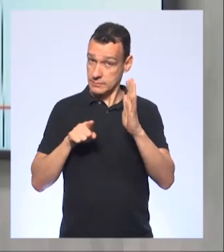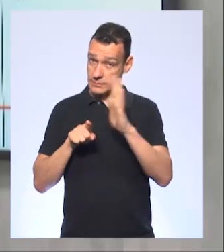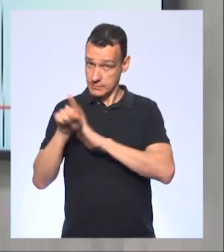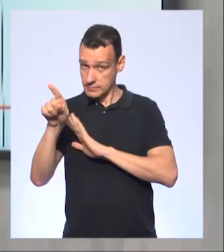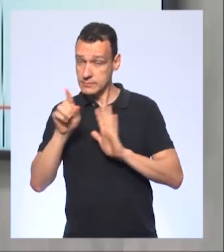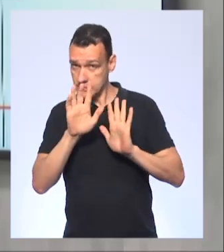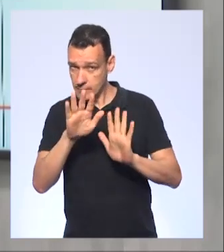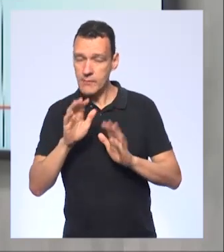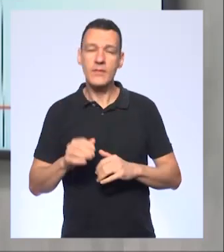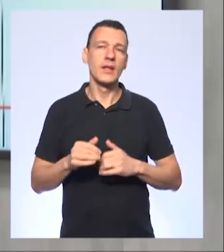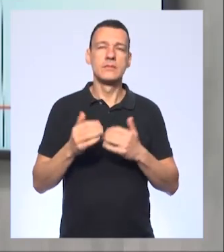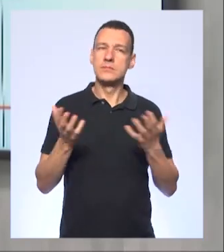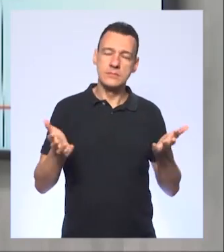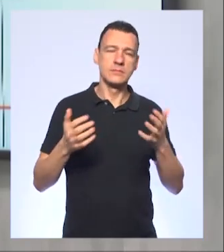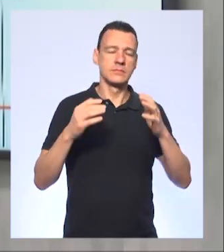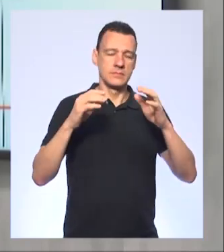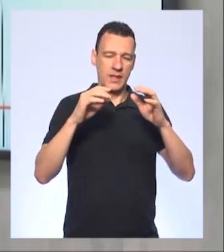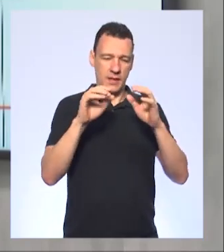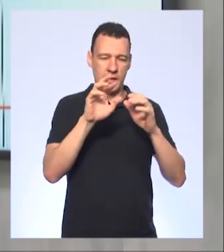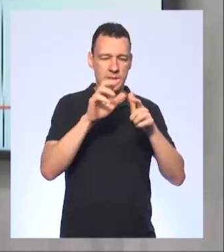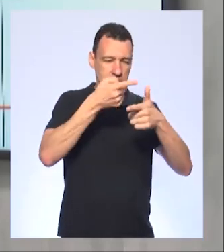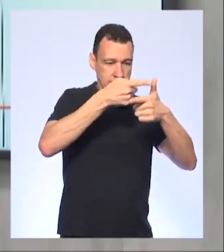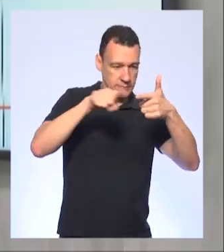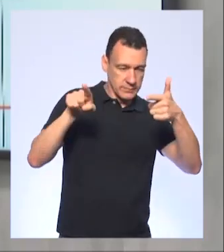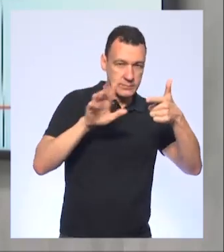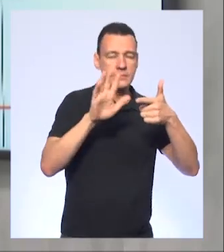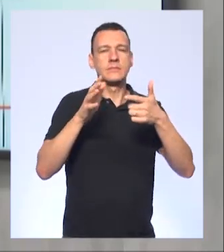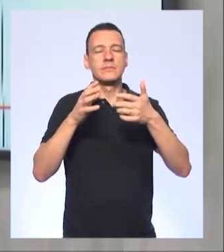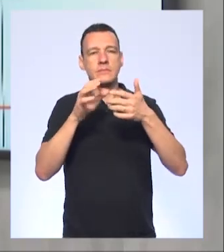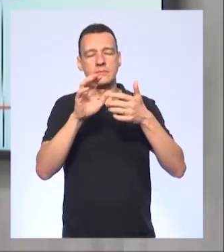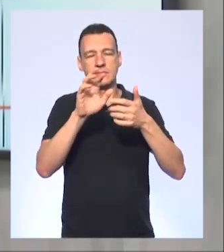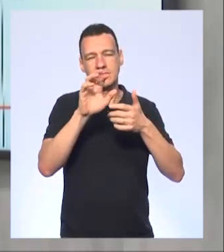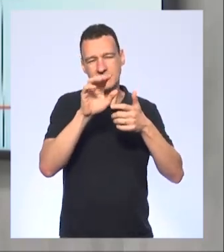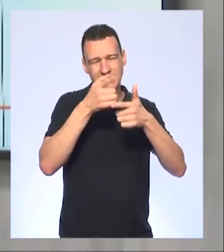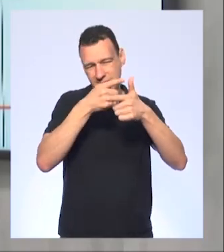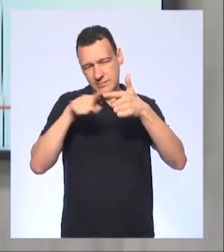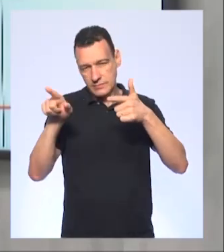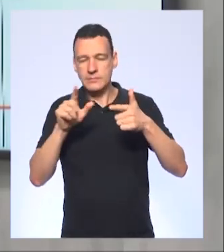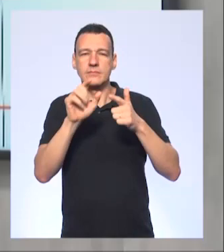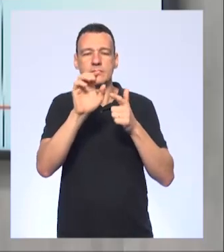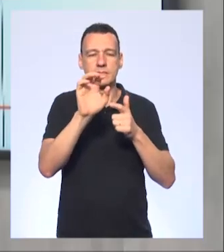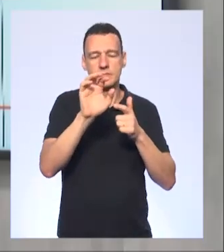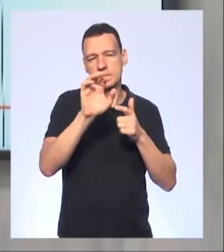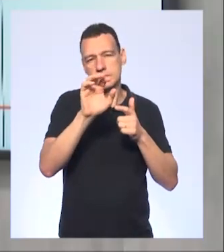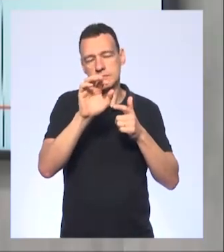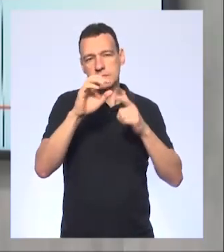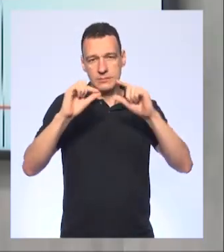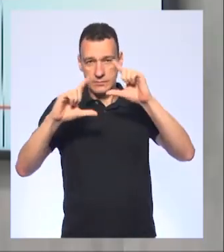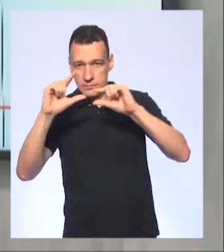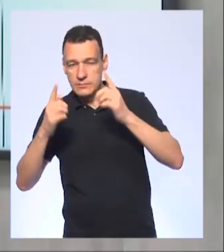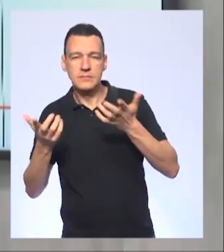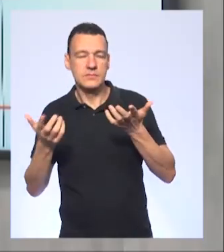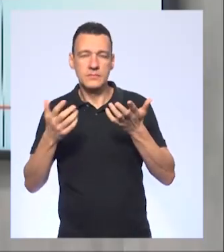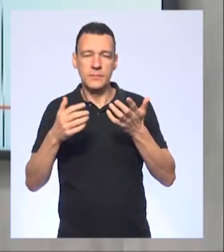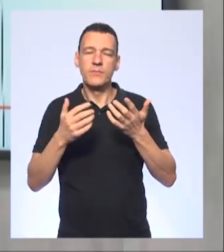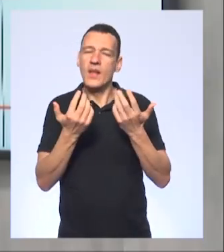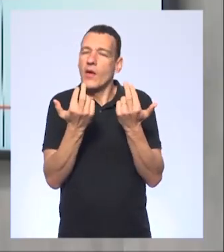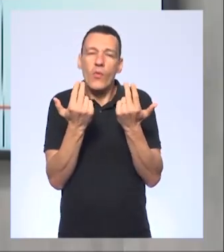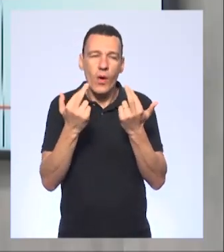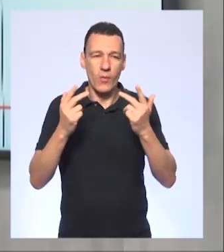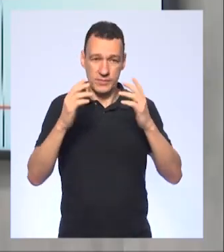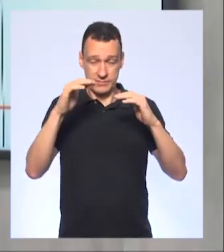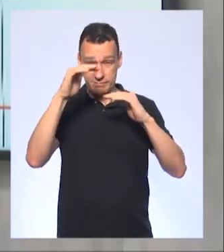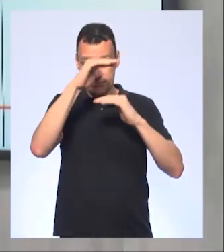a divisão, a fração entre dois segmentos de uma transversal é igual à razão dos seus